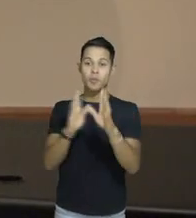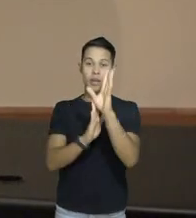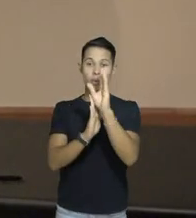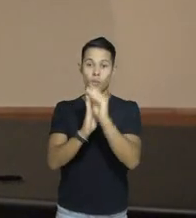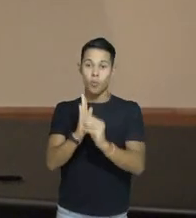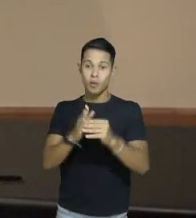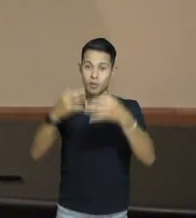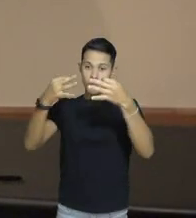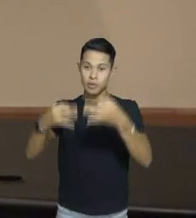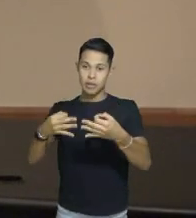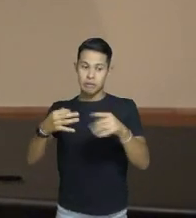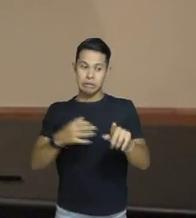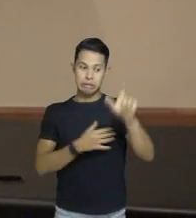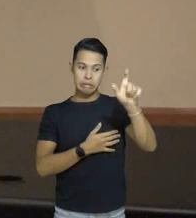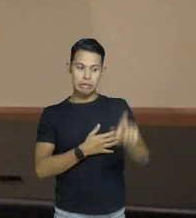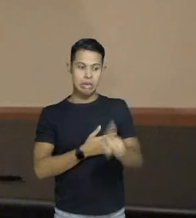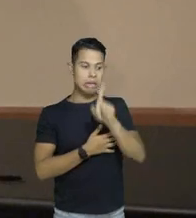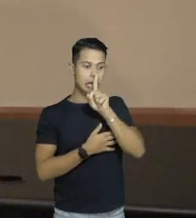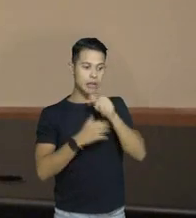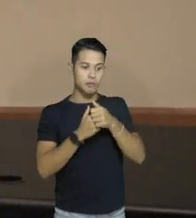quietinho, que ele não está acompanhando o ritmo.